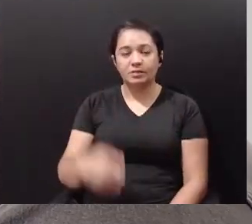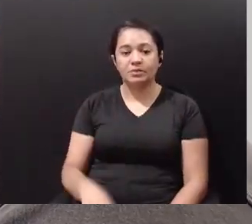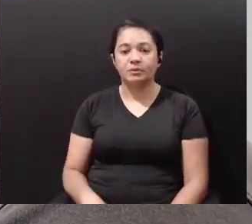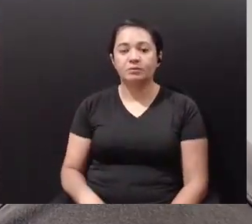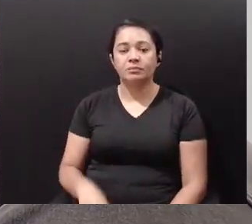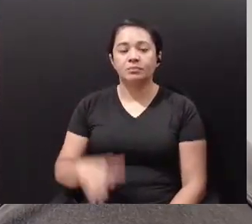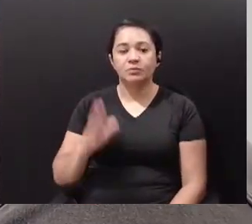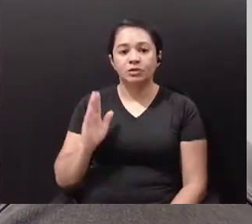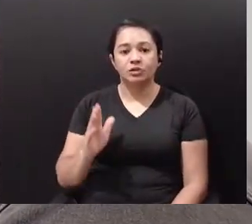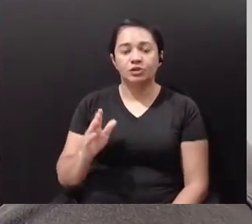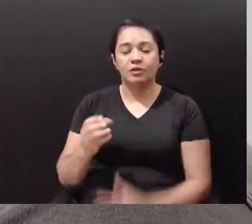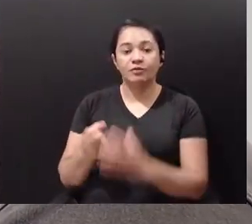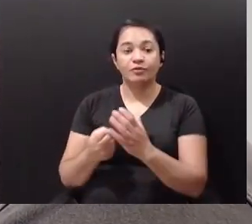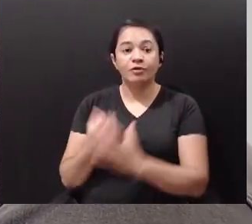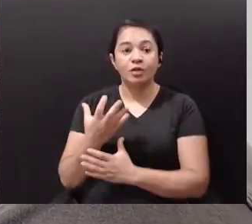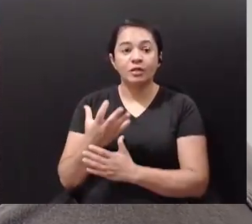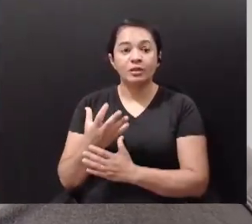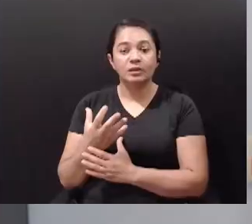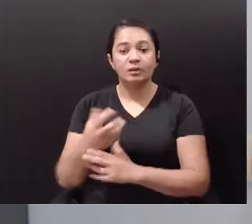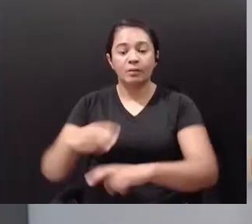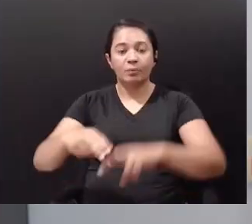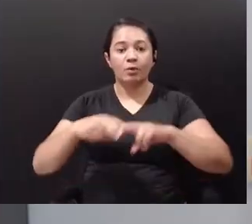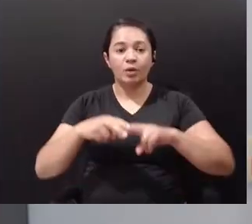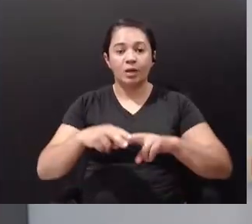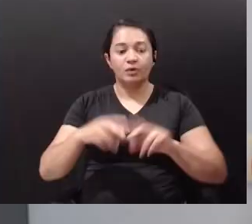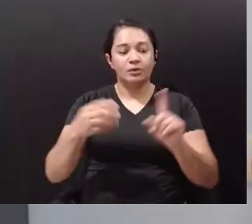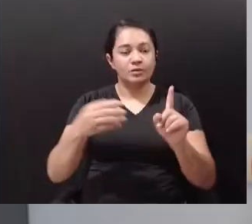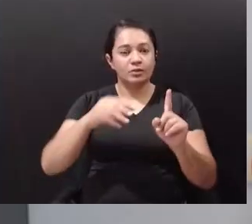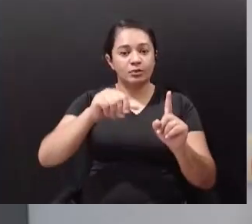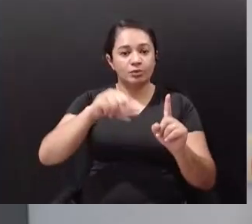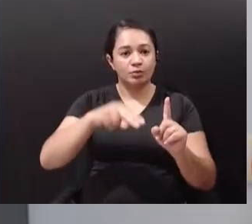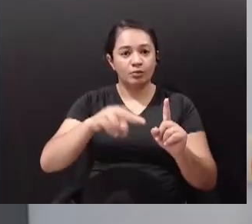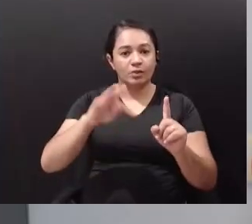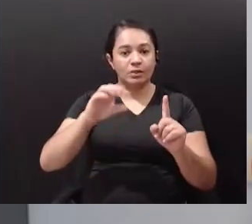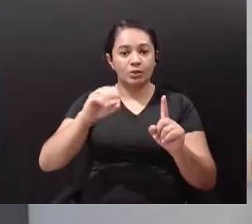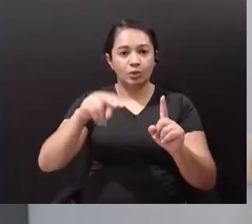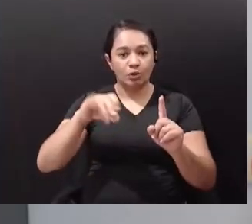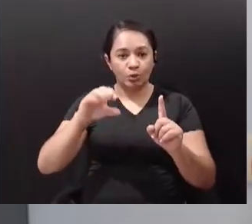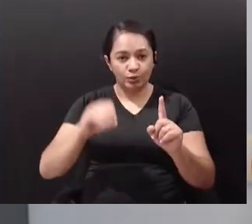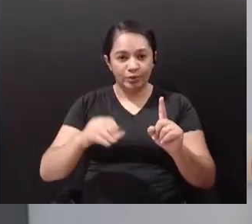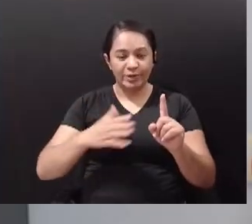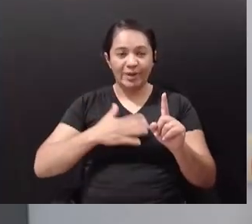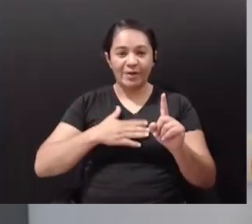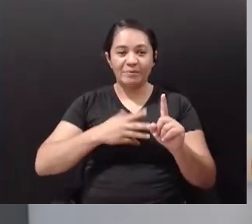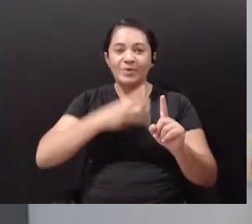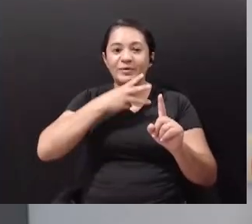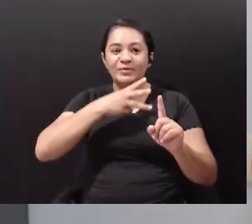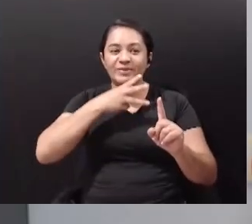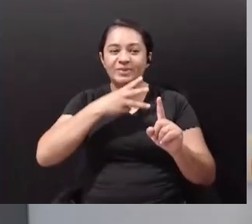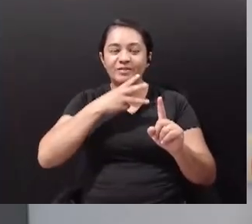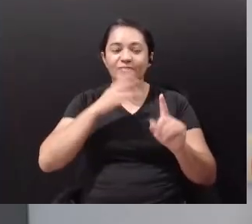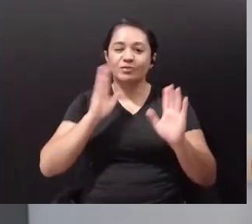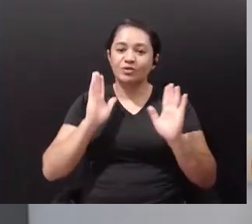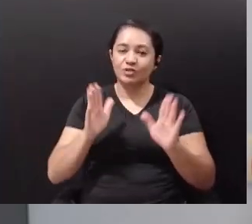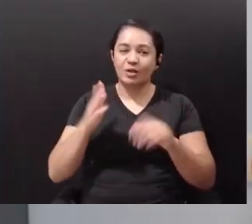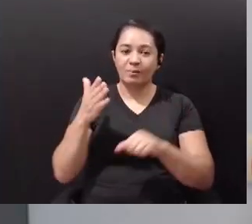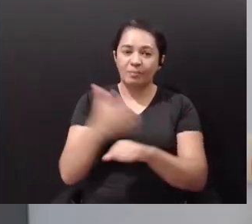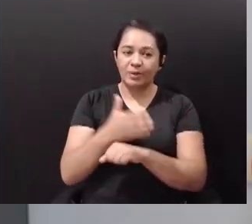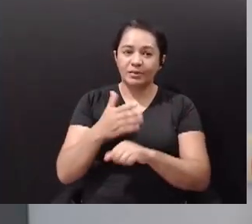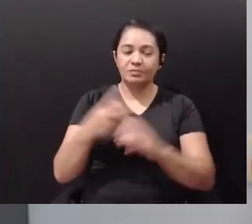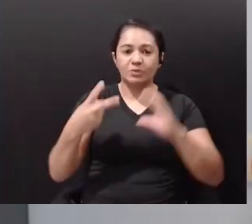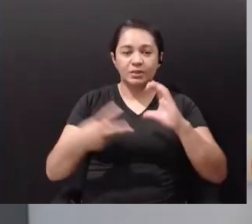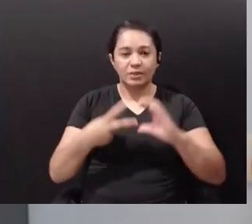idealizado pelo Antônio Pompa de Camargo, meu trisavô, né, que inclusive participou da Câmara Municipal de